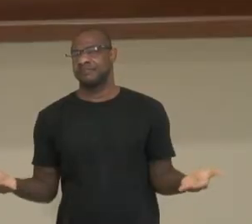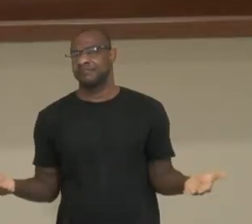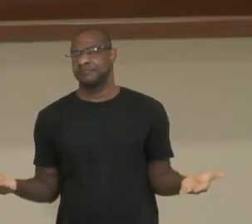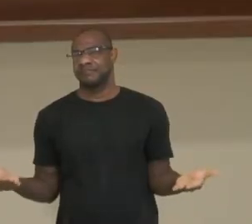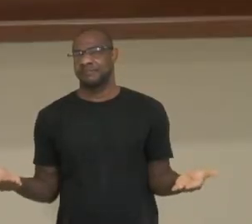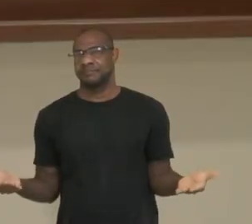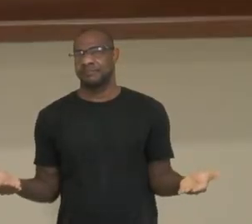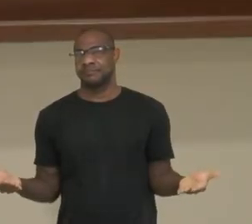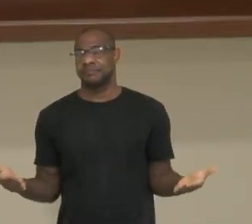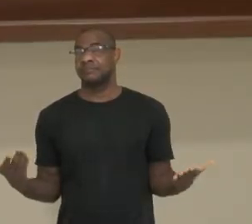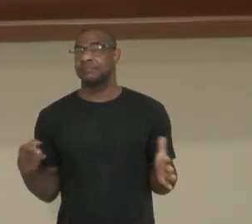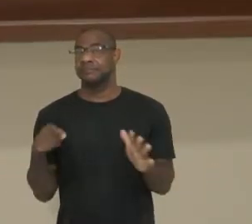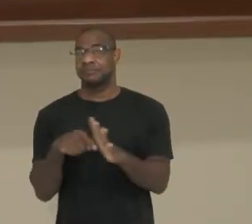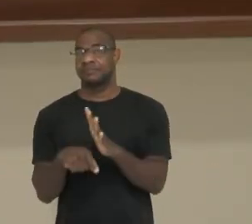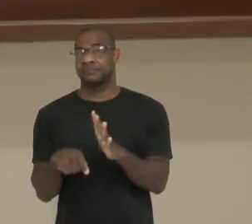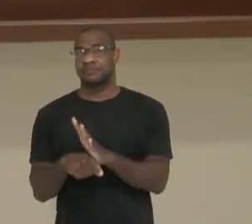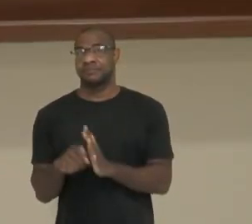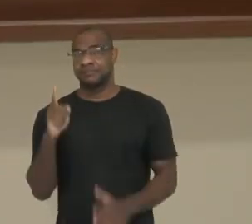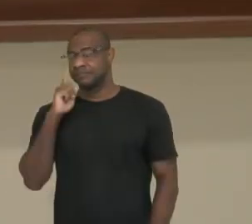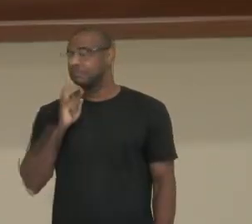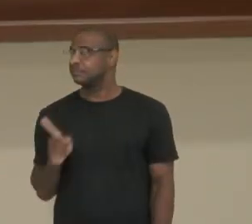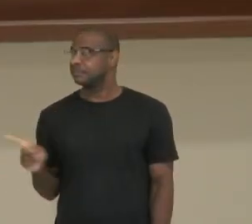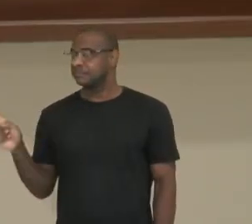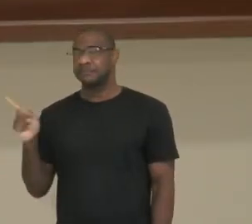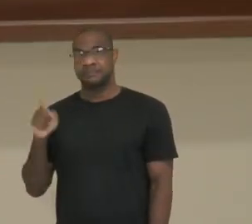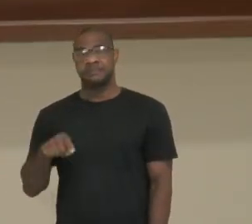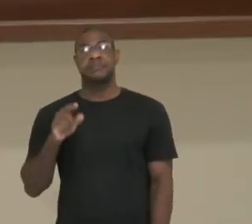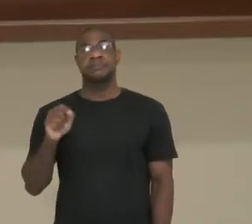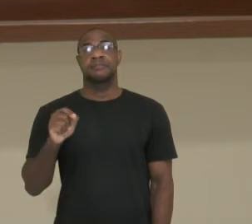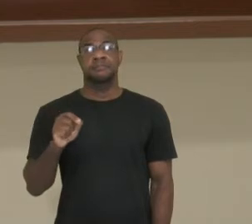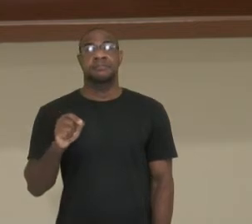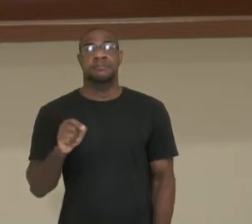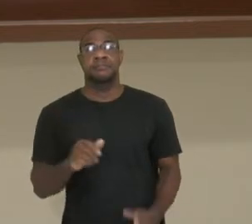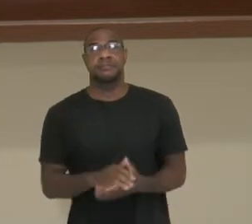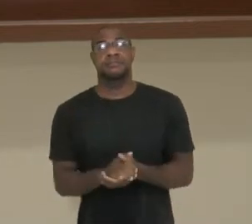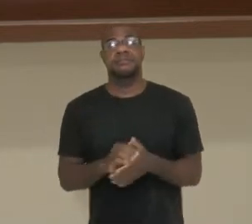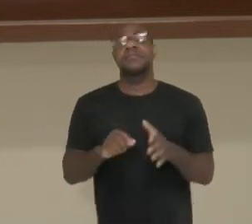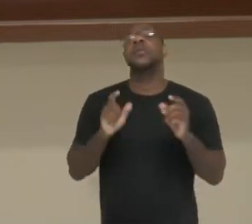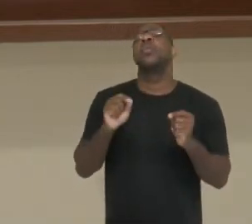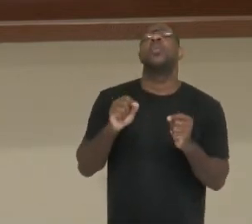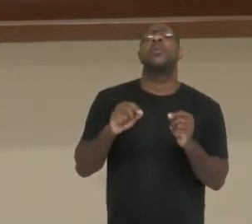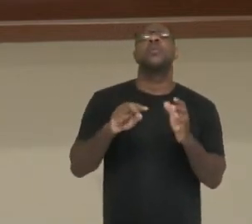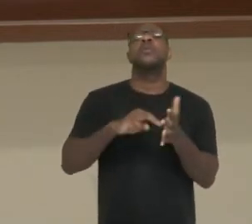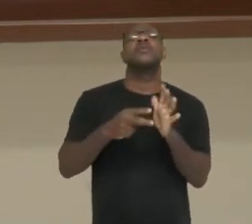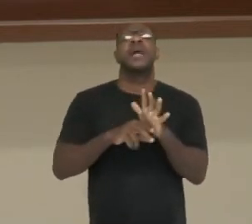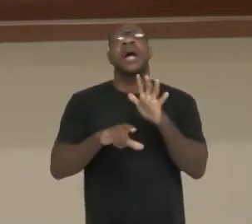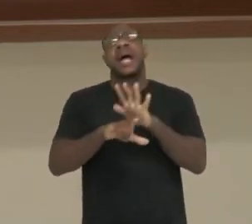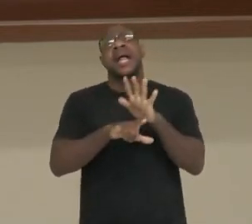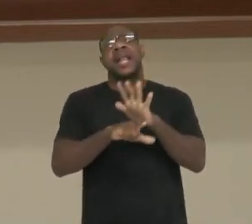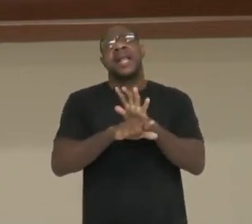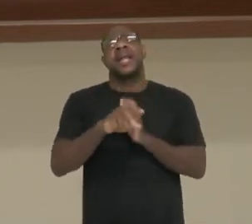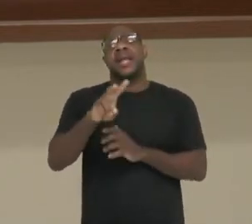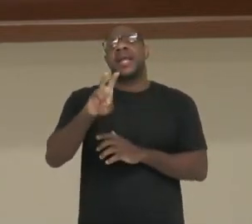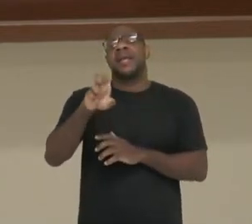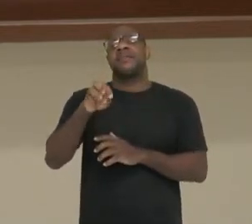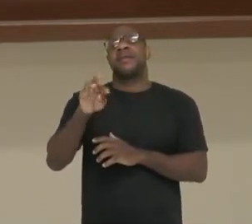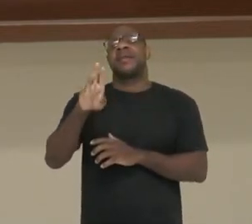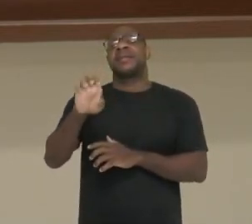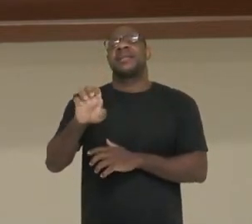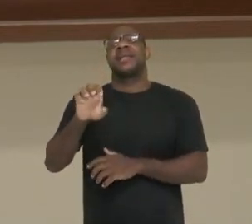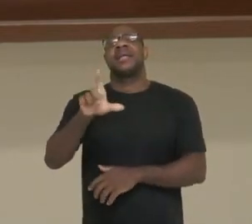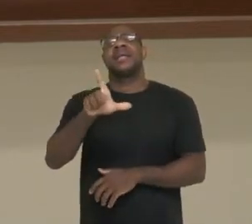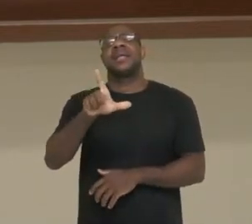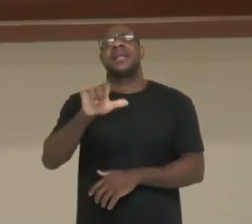Então, qual foi a pergunta? Olha só, a pergunta era: o que foi a lei do ventre livre? Aqui, inclusive, a gente tem a capa,